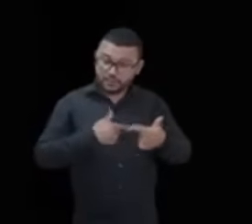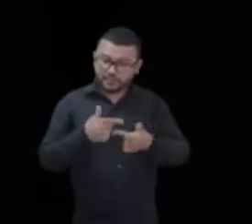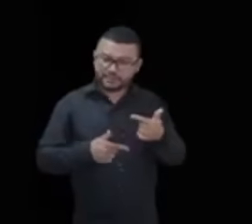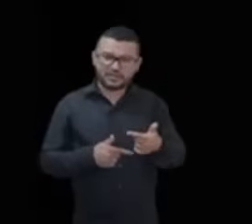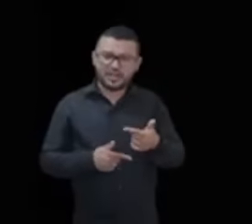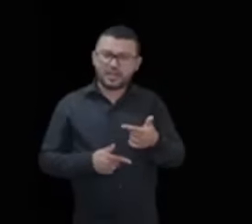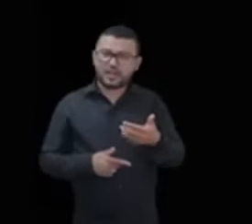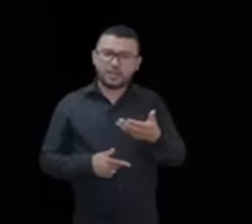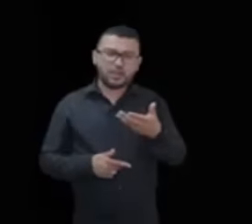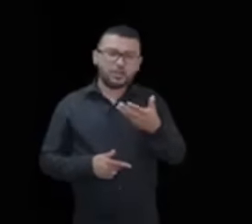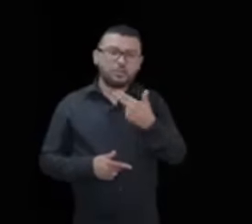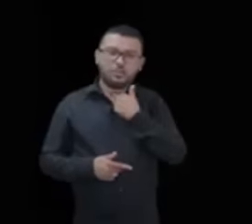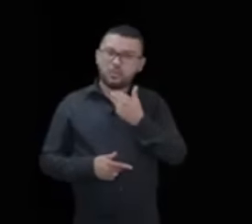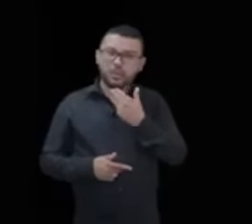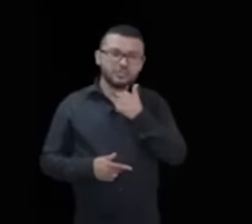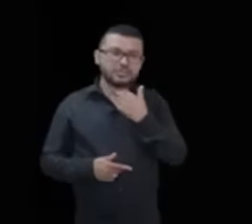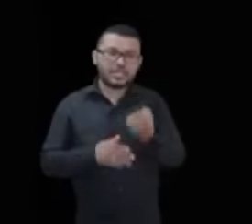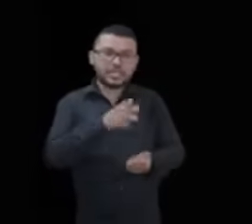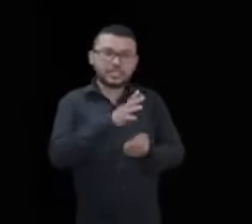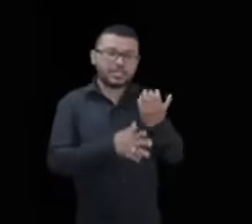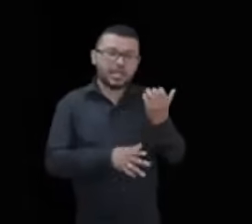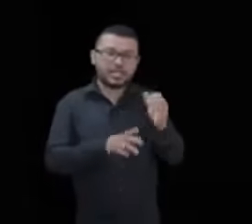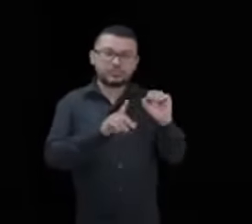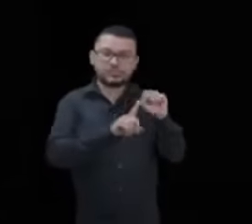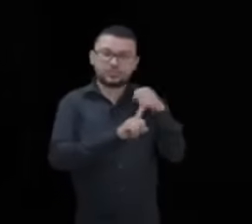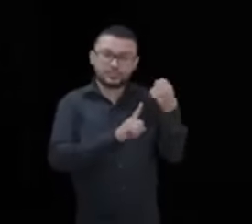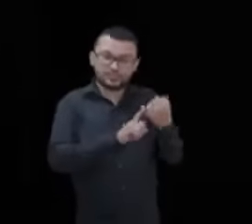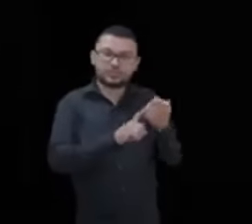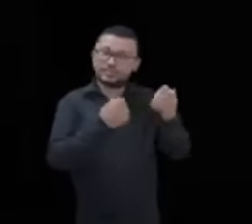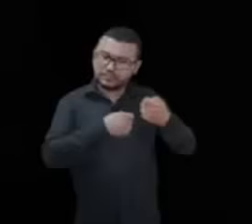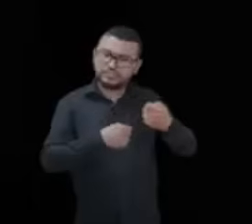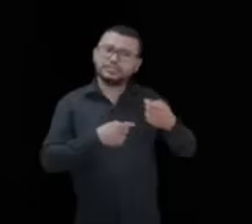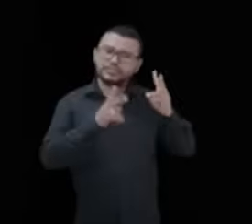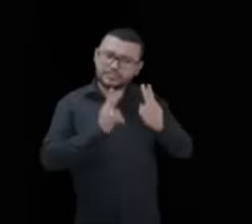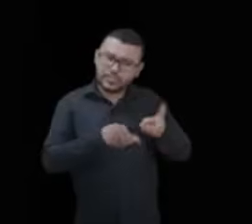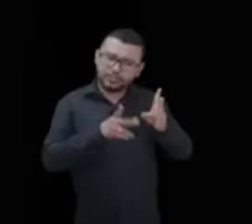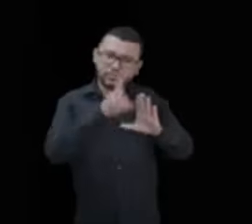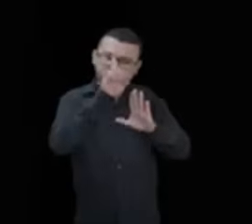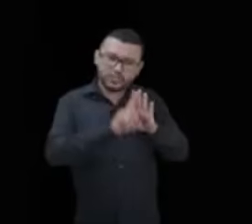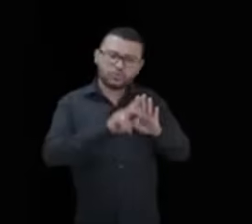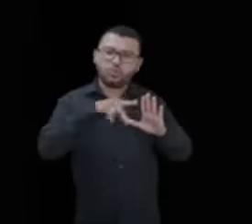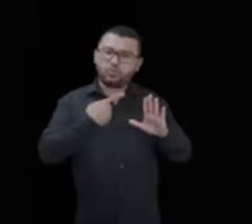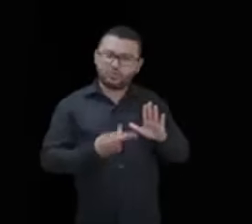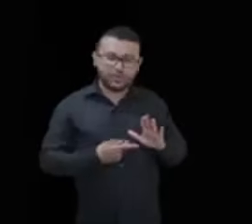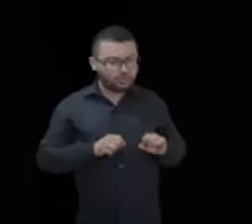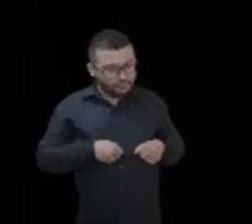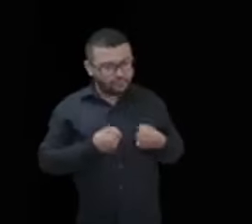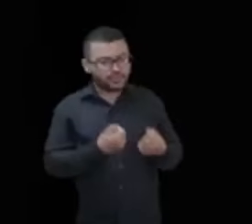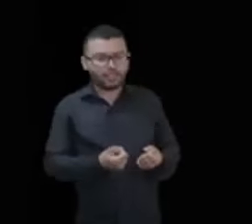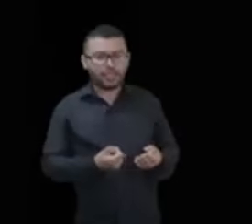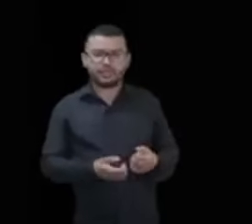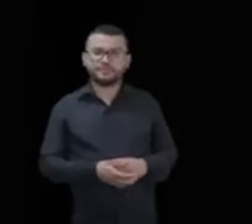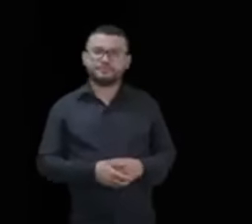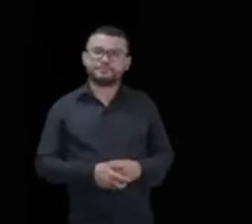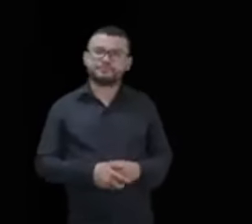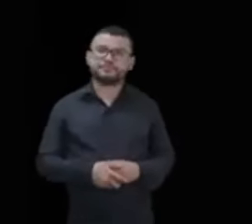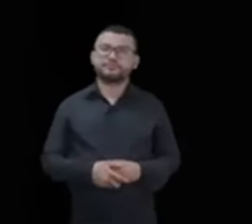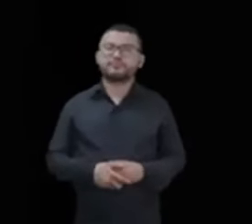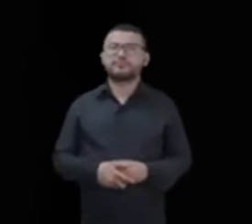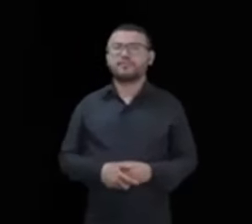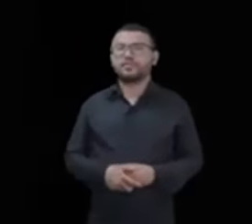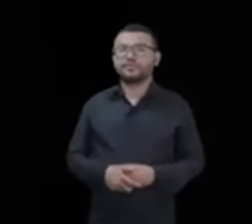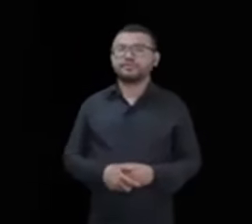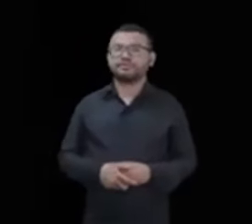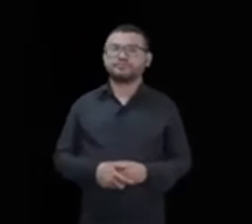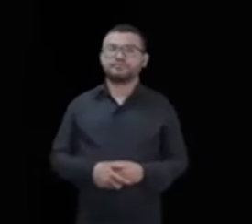construção socialista sem a defesa dos direitos humanos. E dizer exatamente isso,